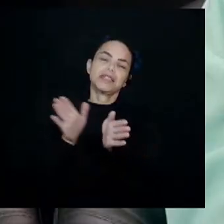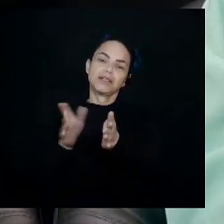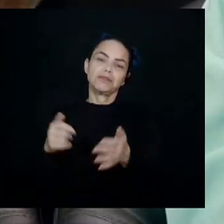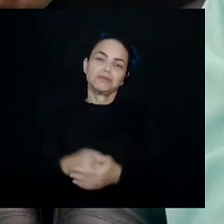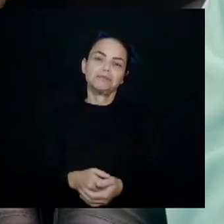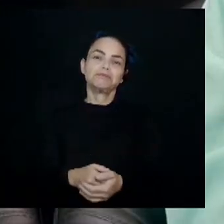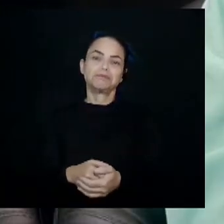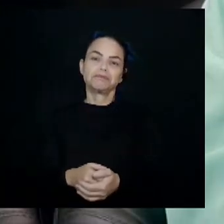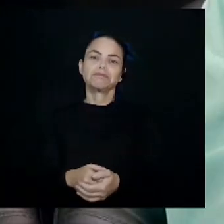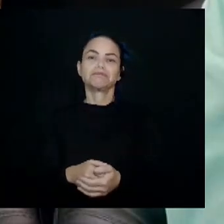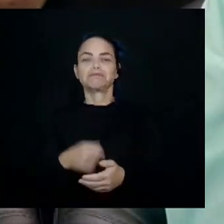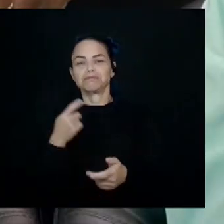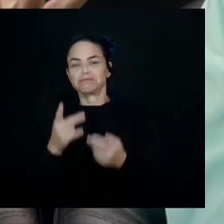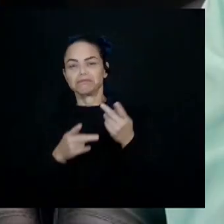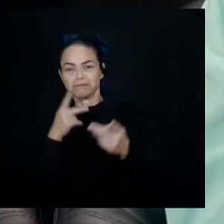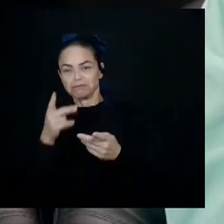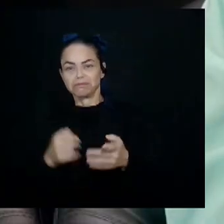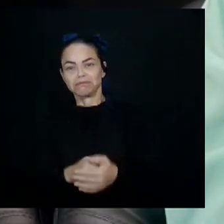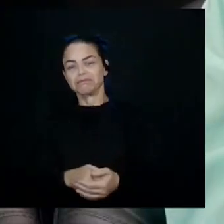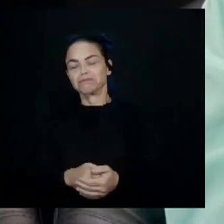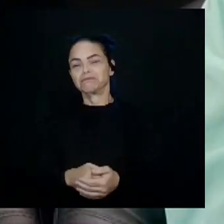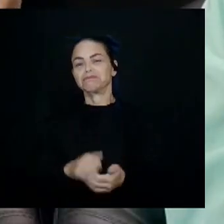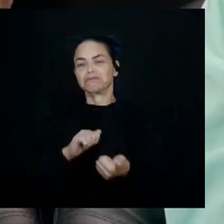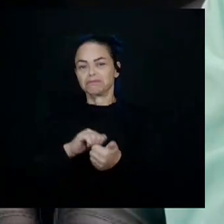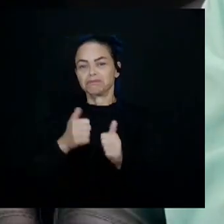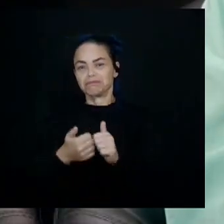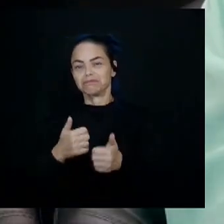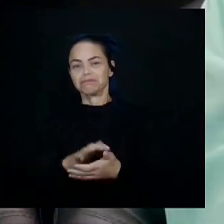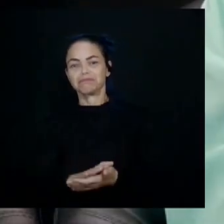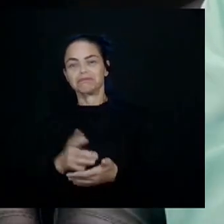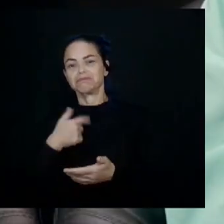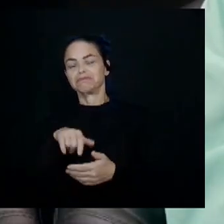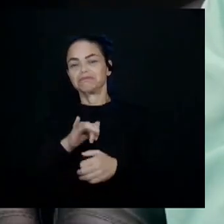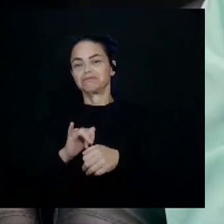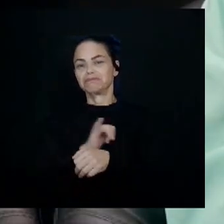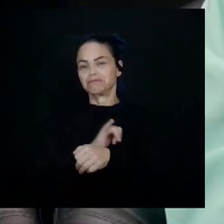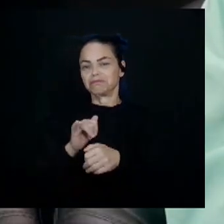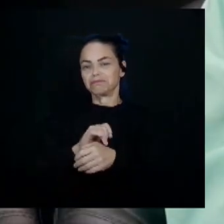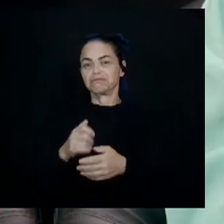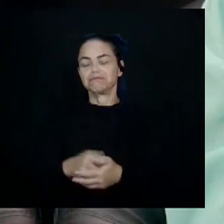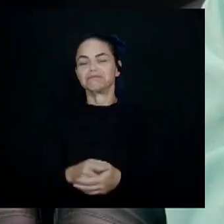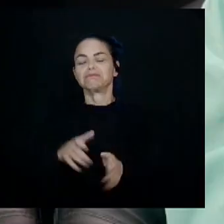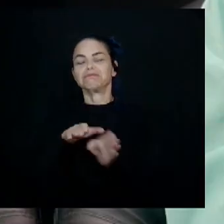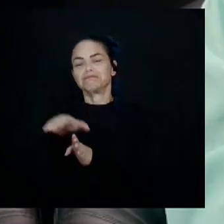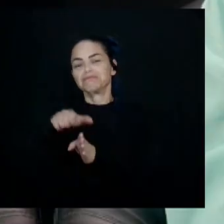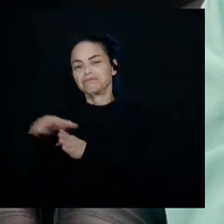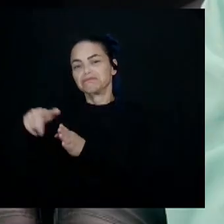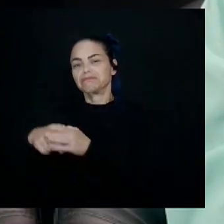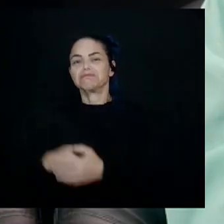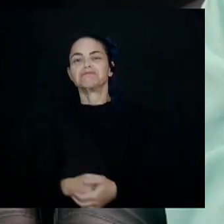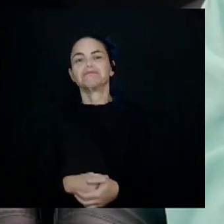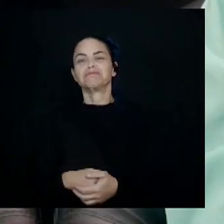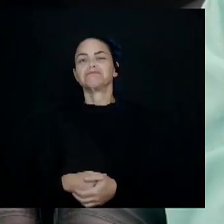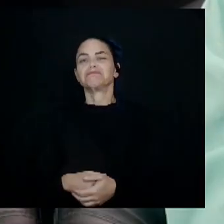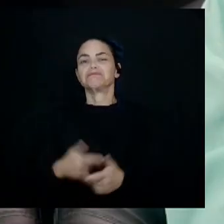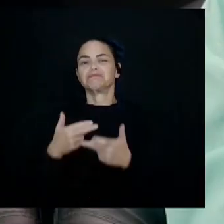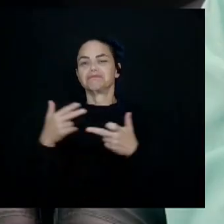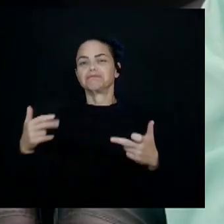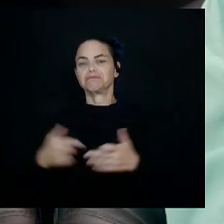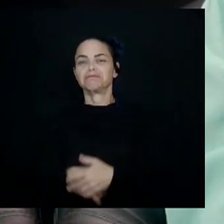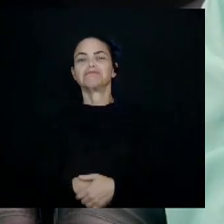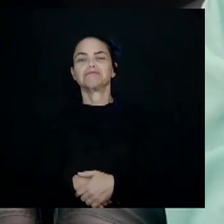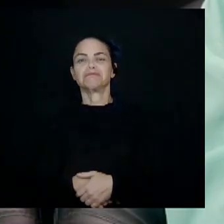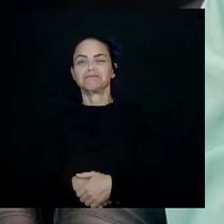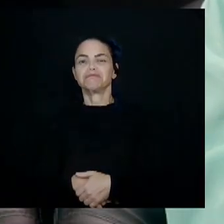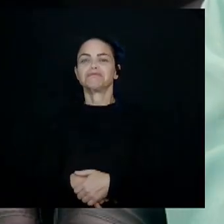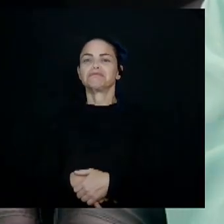mesmo manejo, essa mesma articulação, e que pode estar orientando muitas coisas para